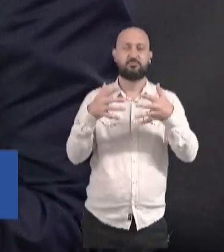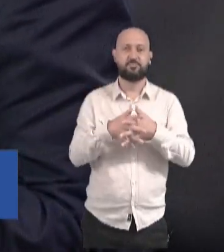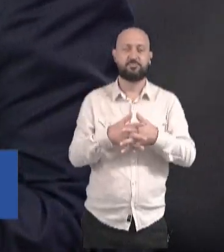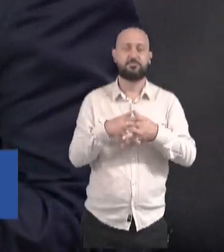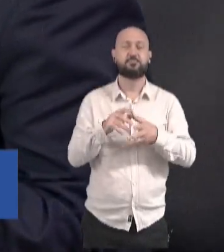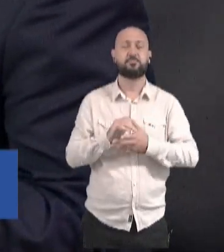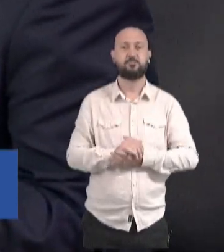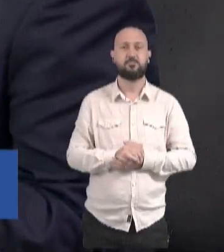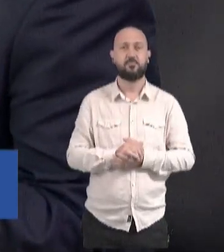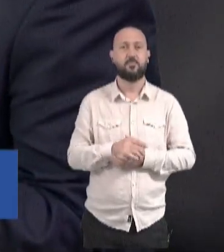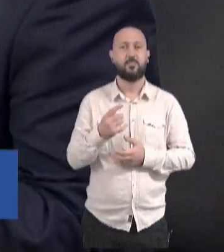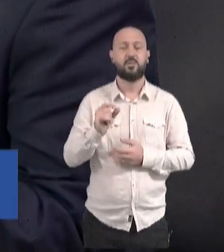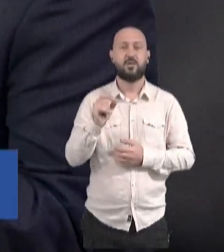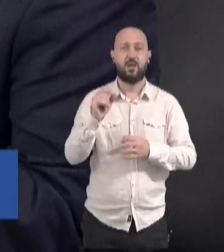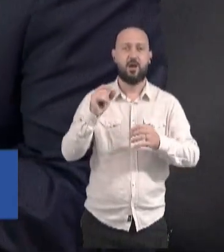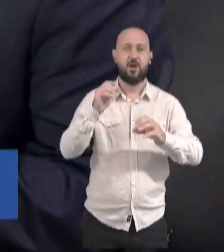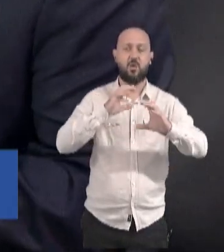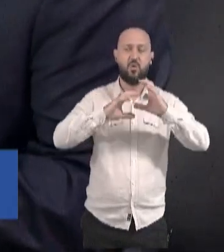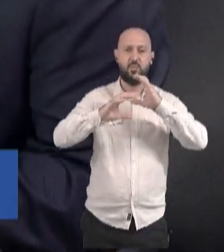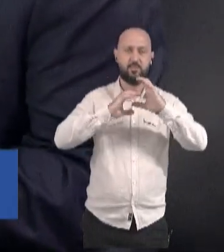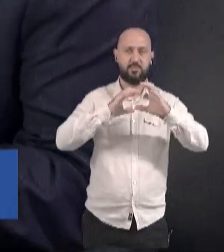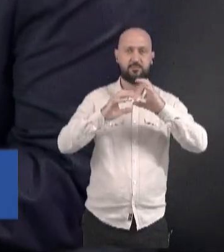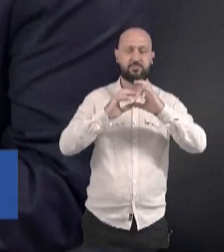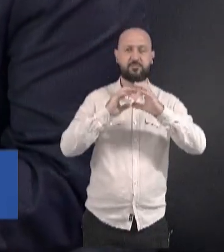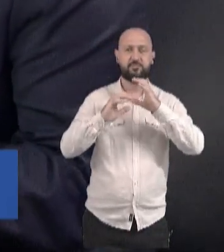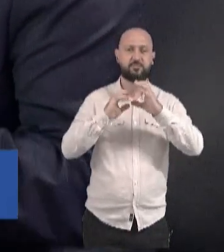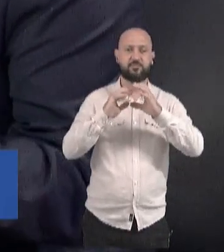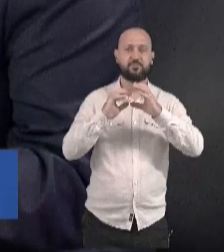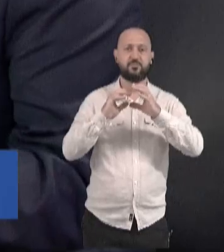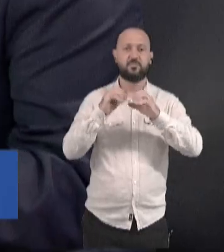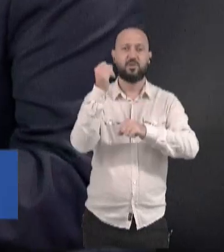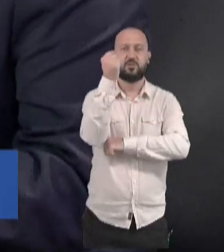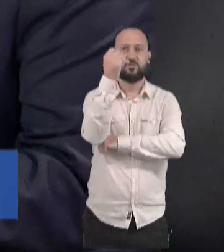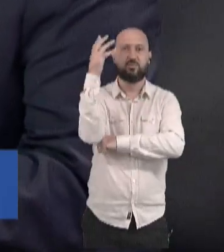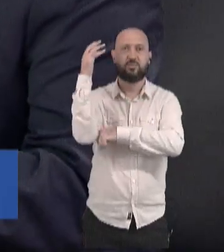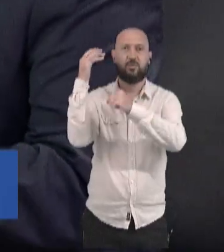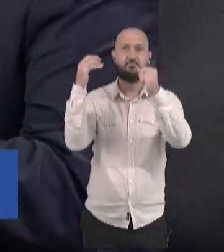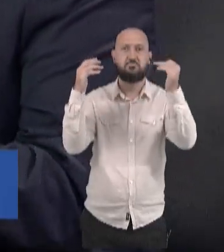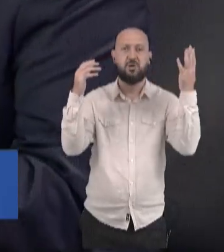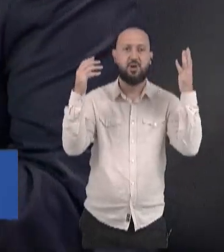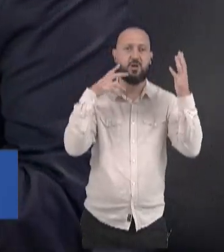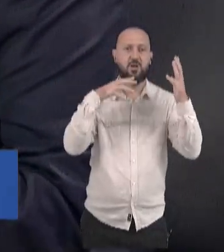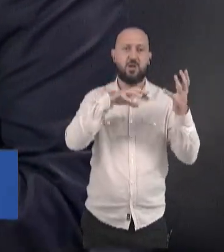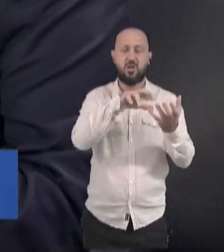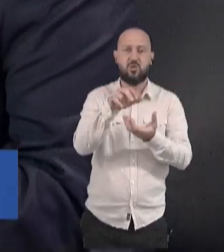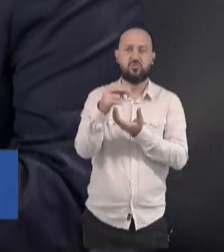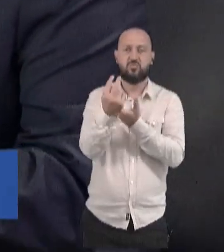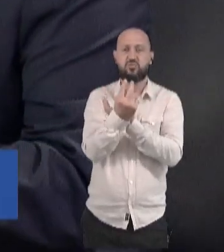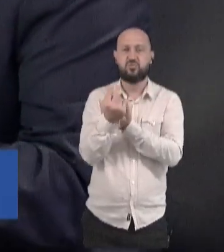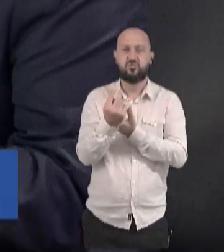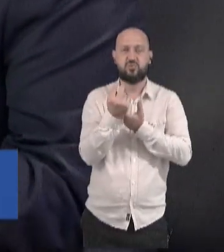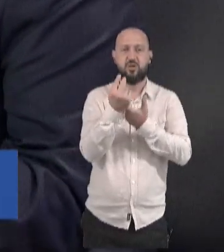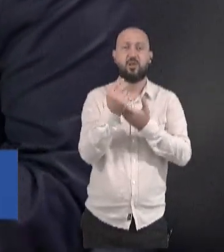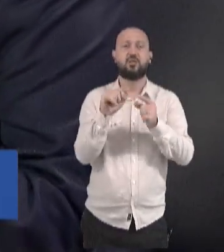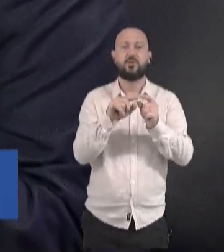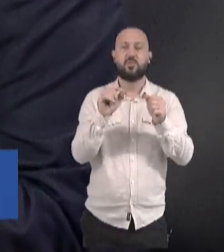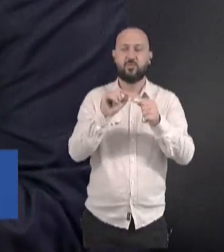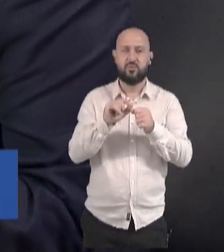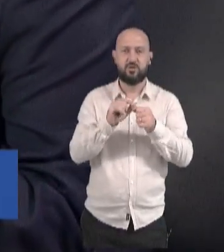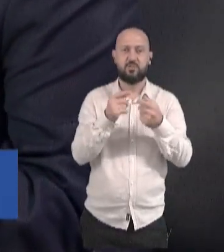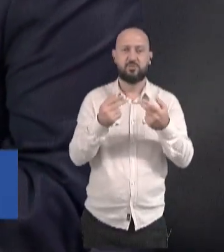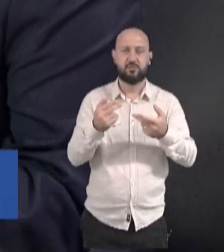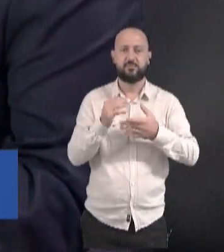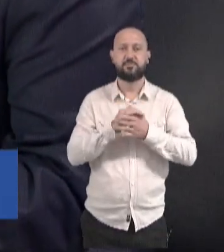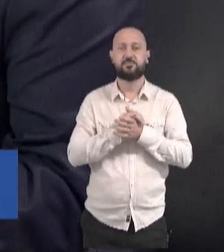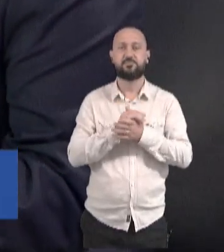transversal, que é a comunicação do meio ambiente, da sustentabilidade, também da